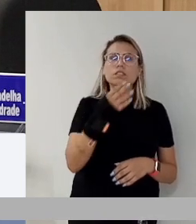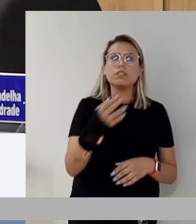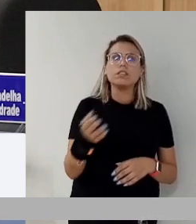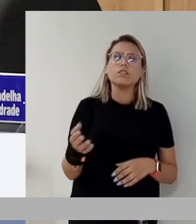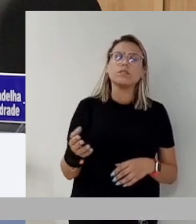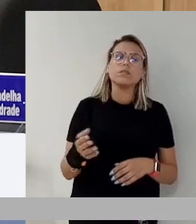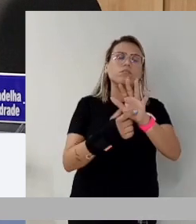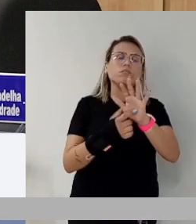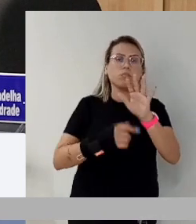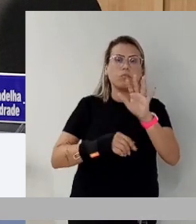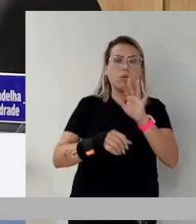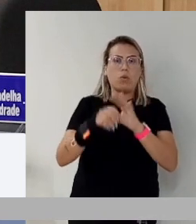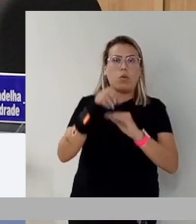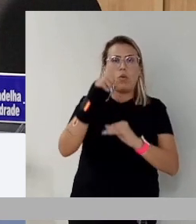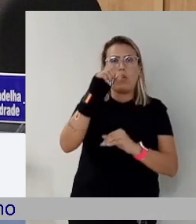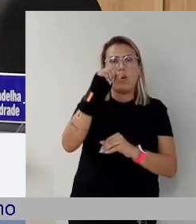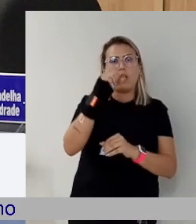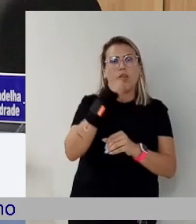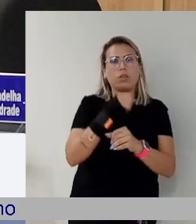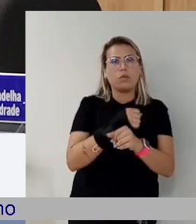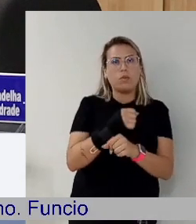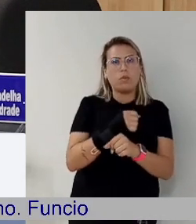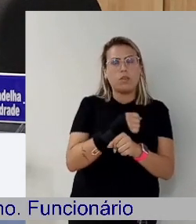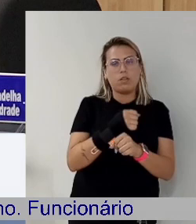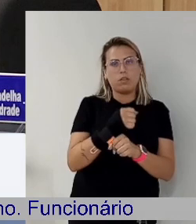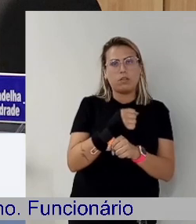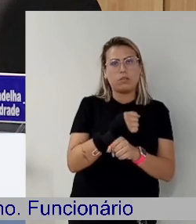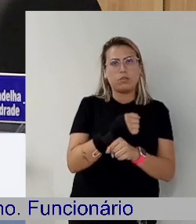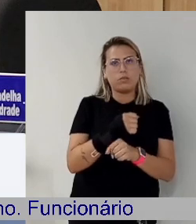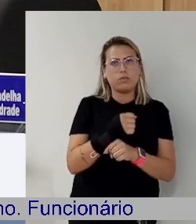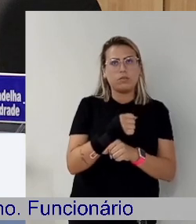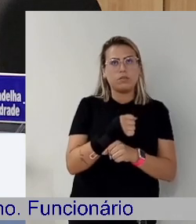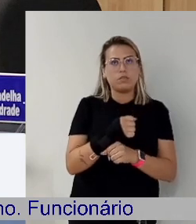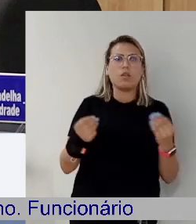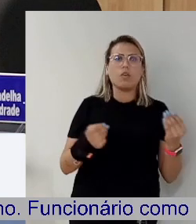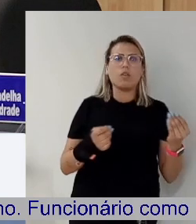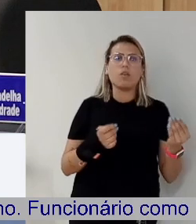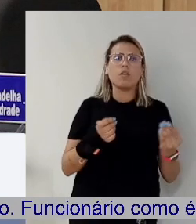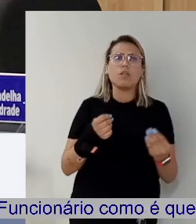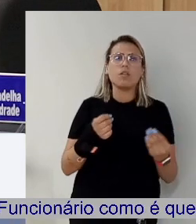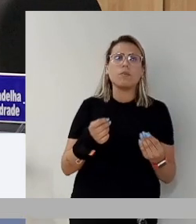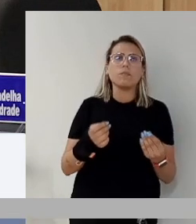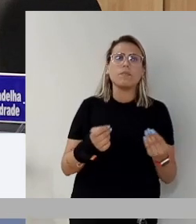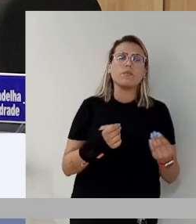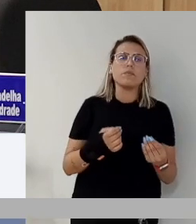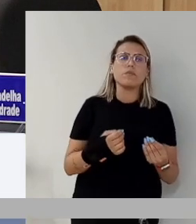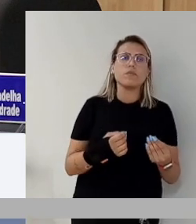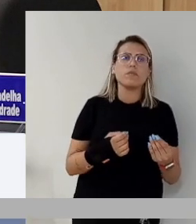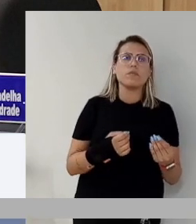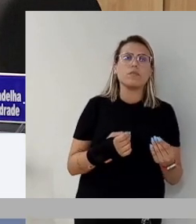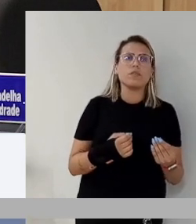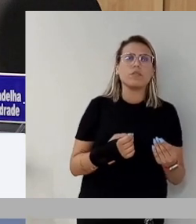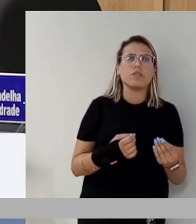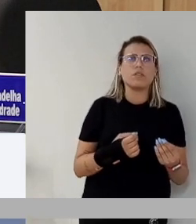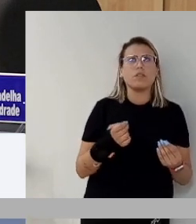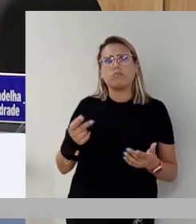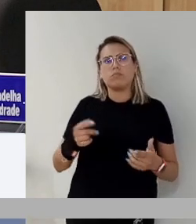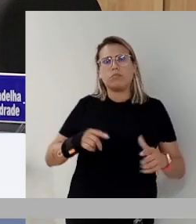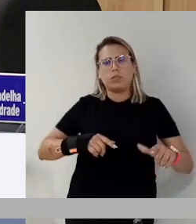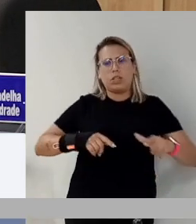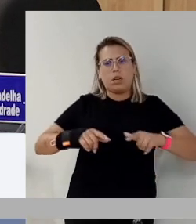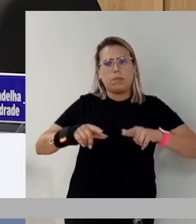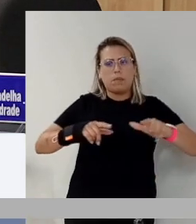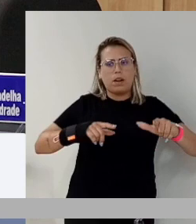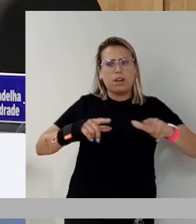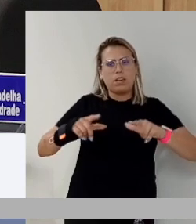nesse oitavo ano funcionário como é que o funcionário público seja ele